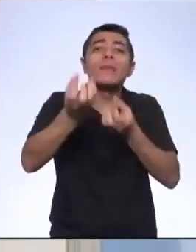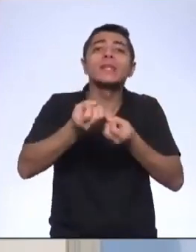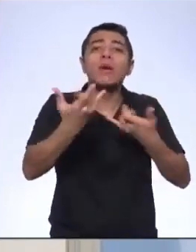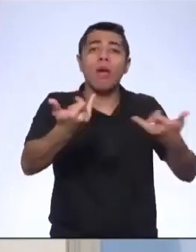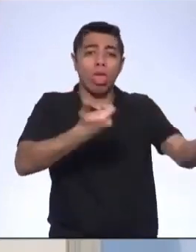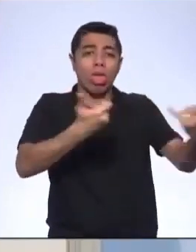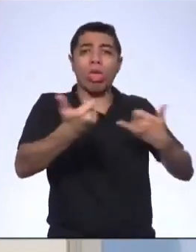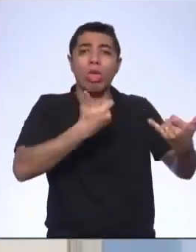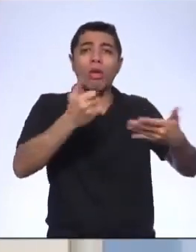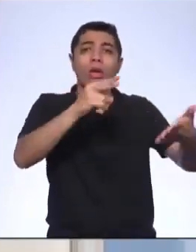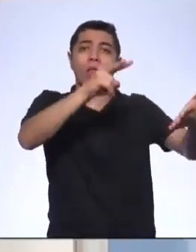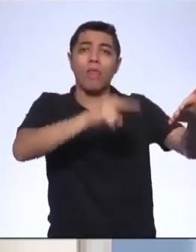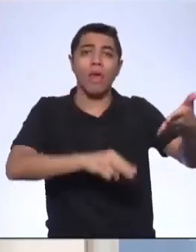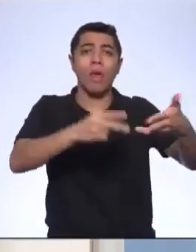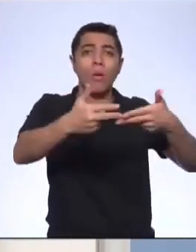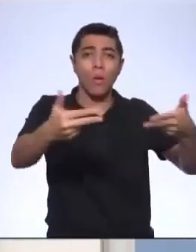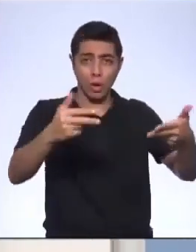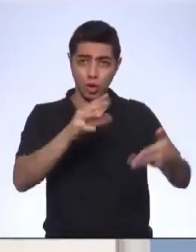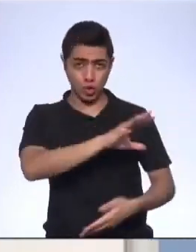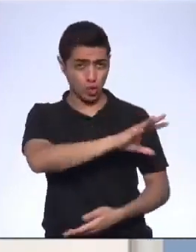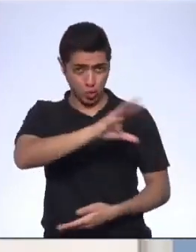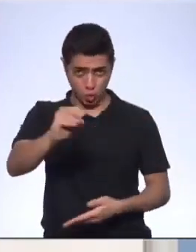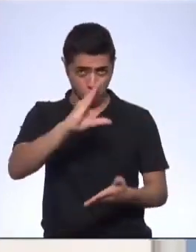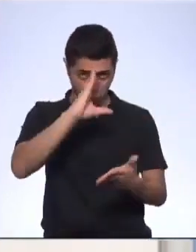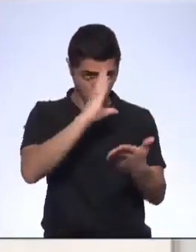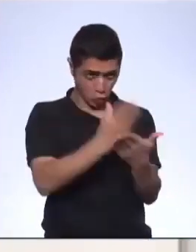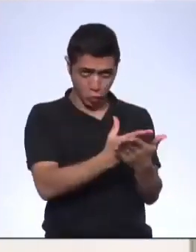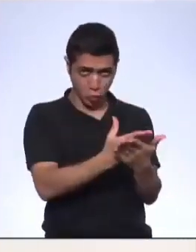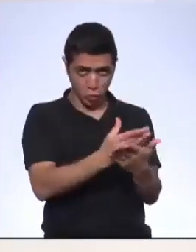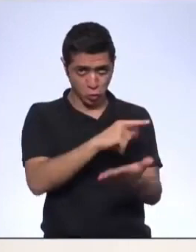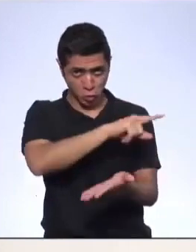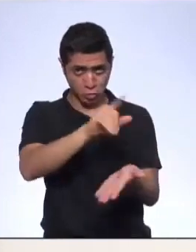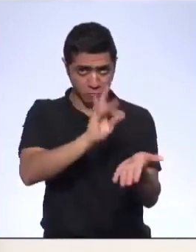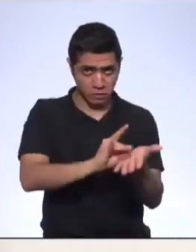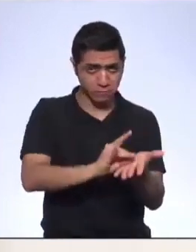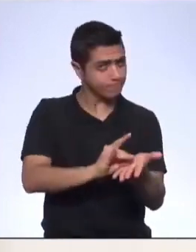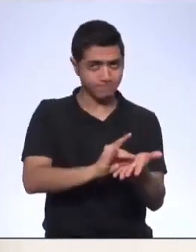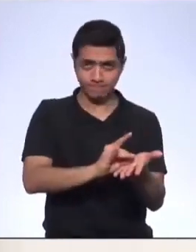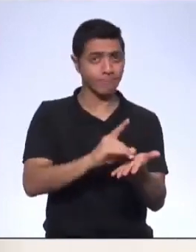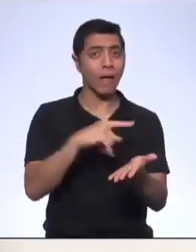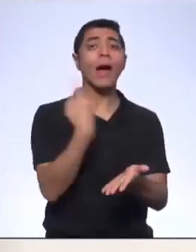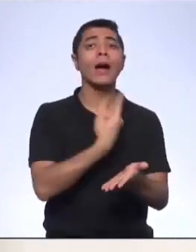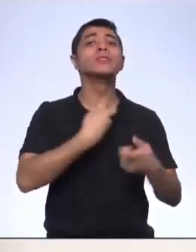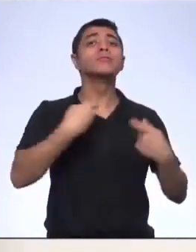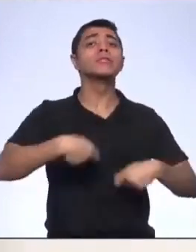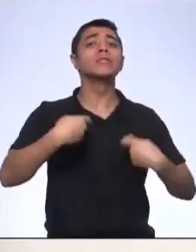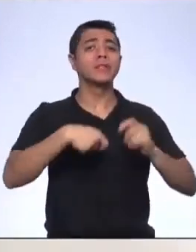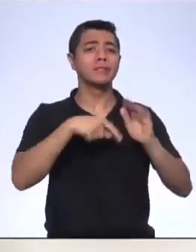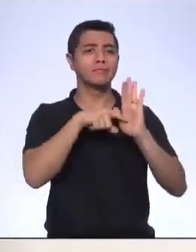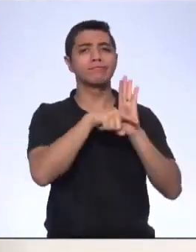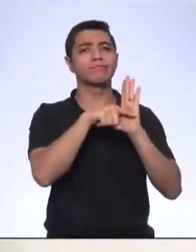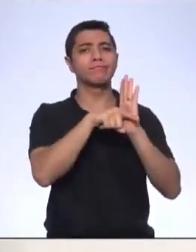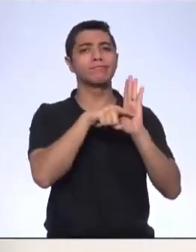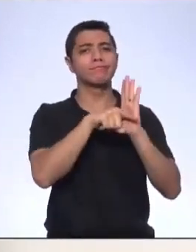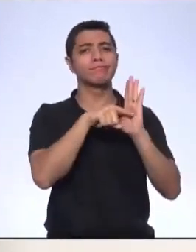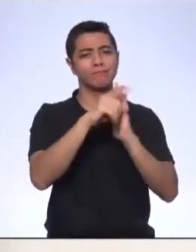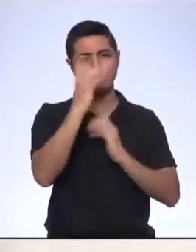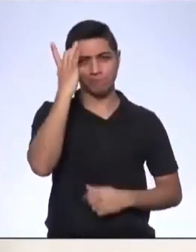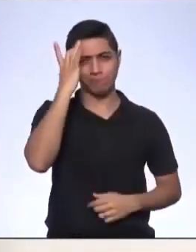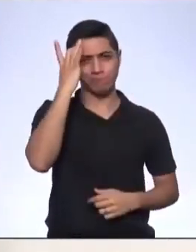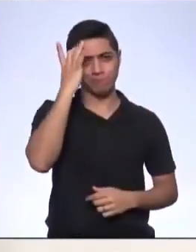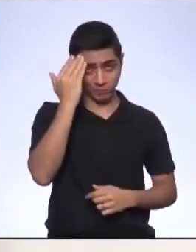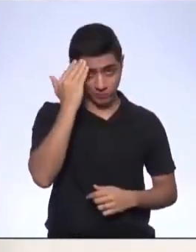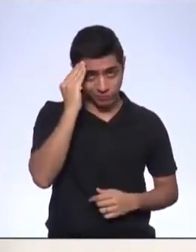em tudo que lê. A gente tem que ter um critério para analisar as coisas. E o critério, ele passa por onde? Ele passa pelo conhecimento que você